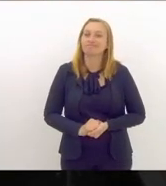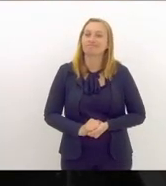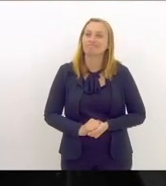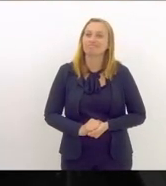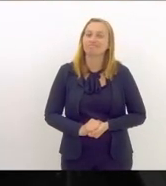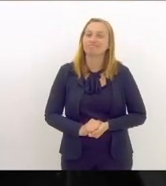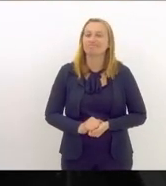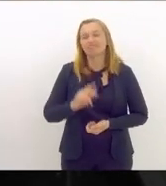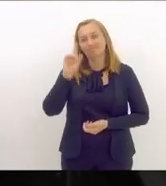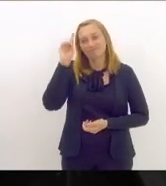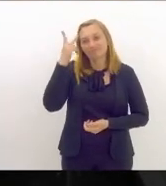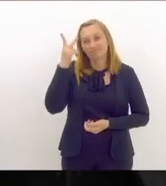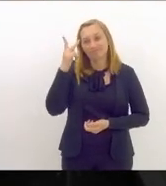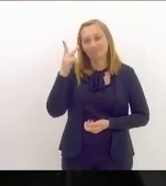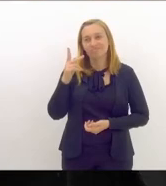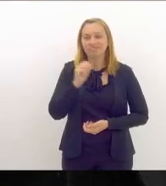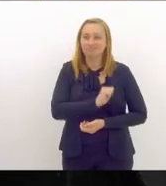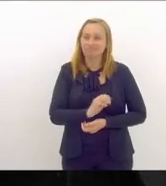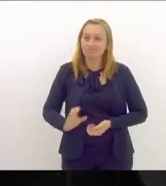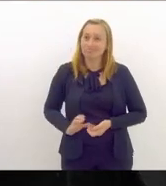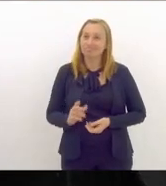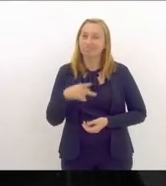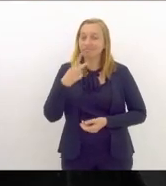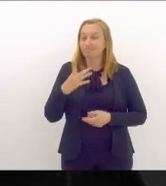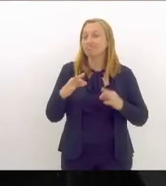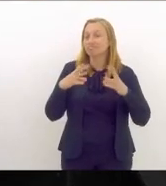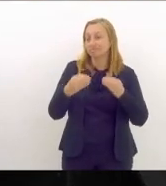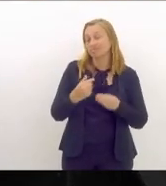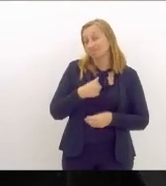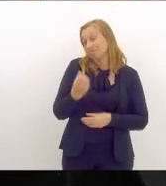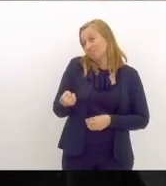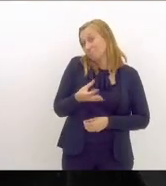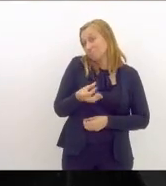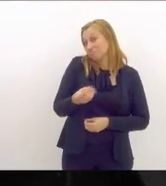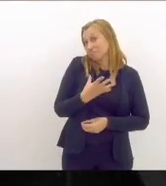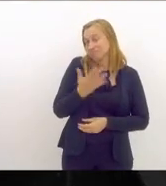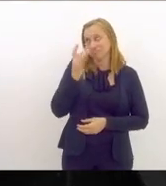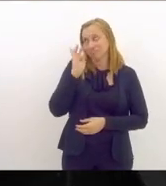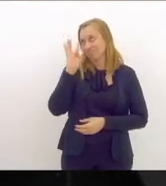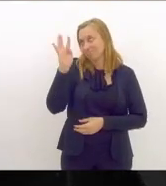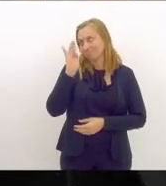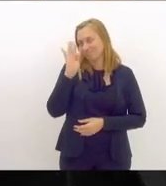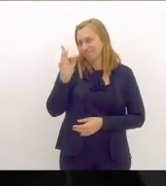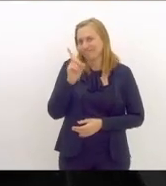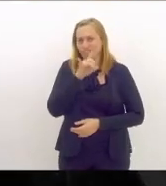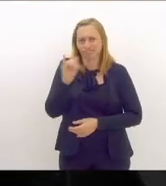A minha história, praticamente o André contou ali, quando eu era mais novo, eu não imaginava que